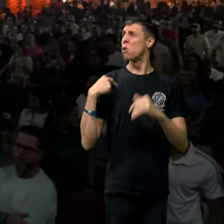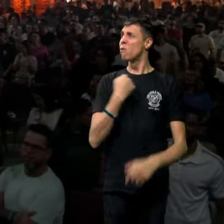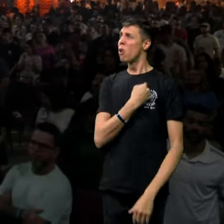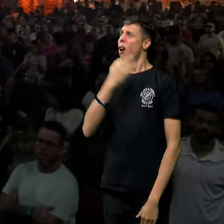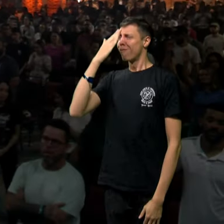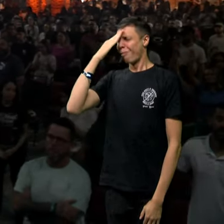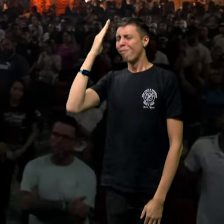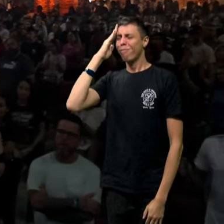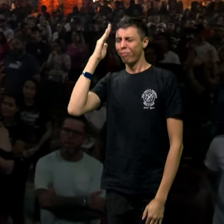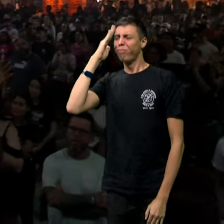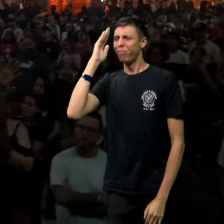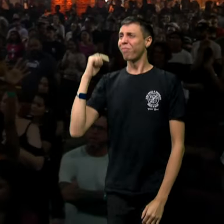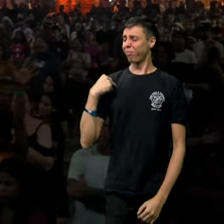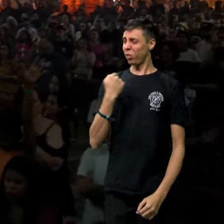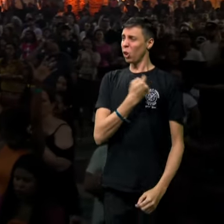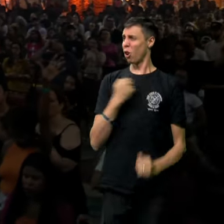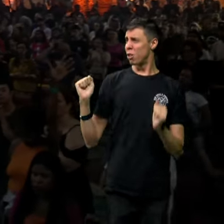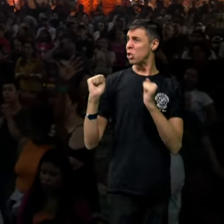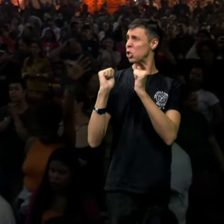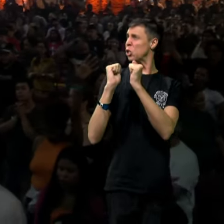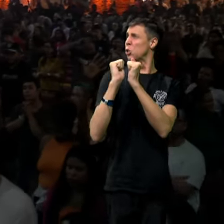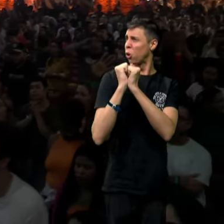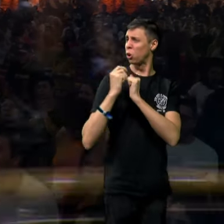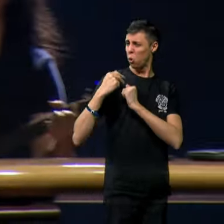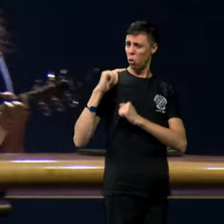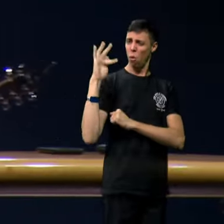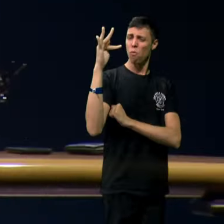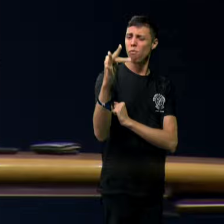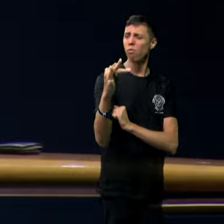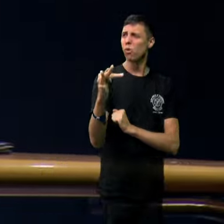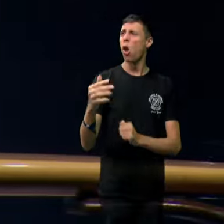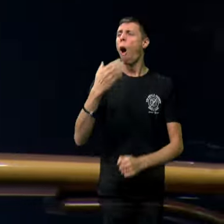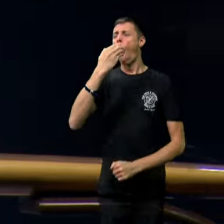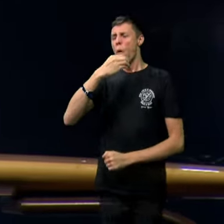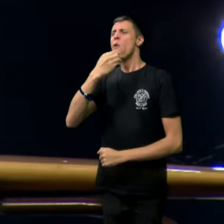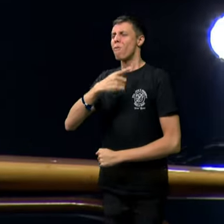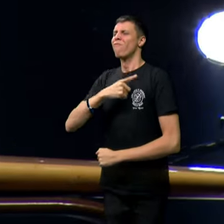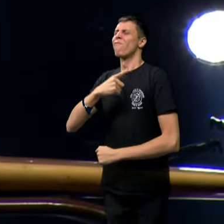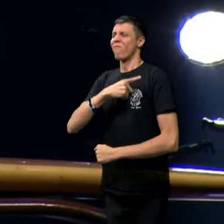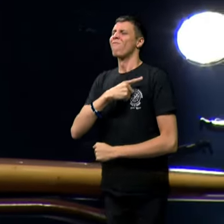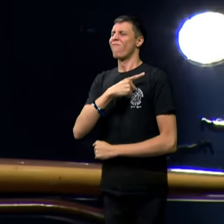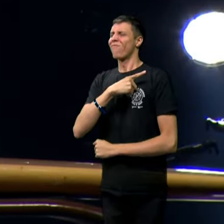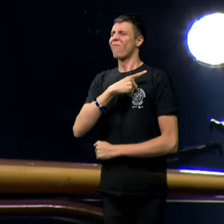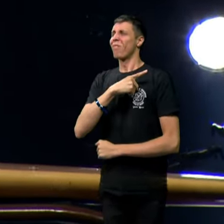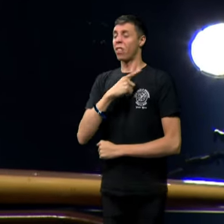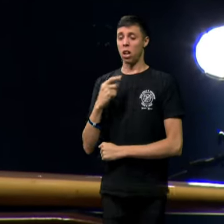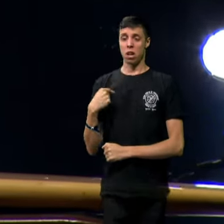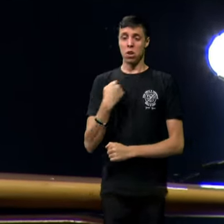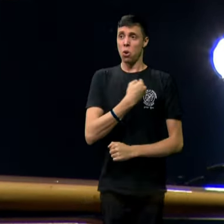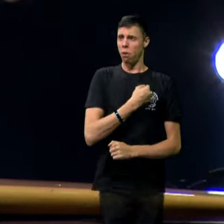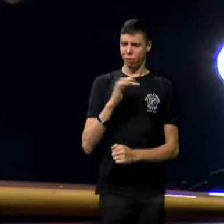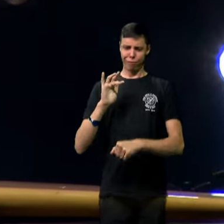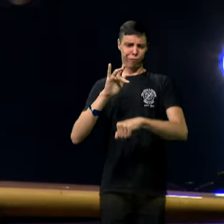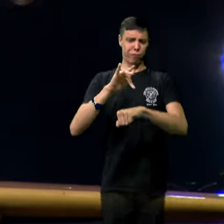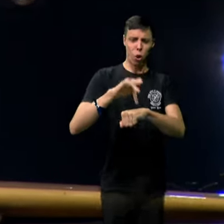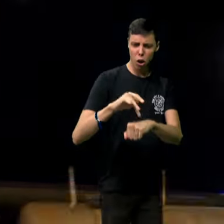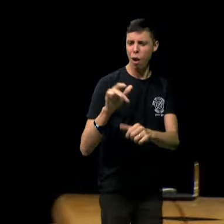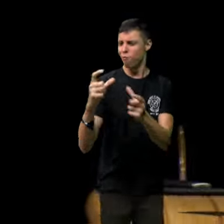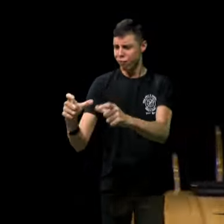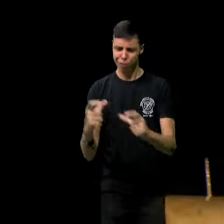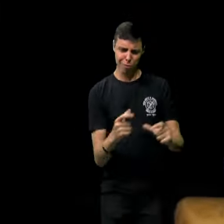Sabemos, meu Deus, que contigo, Pai, daremos frutos. Sabemos que contigo, Pai, onde tocarmos, ali